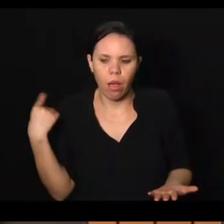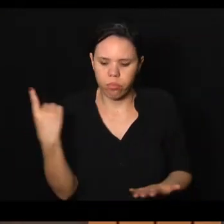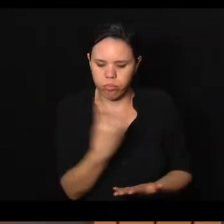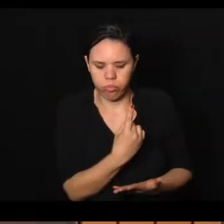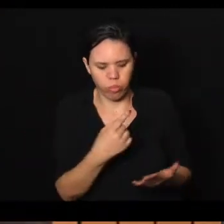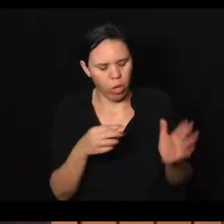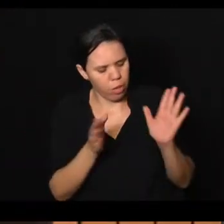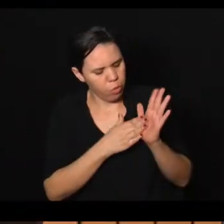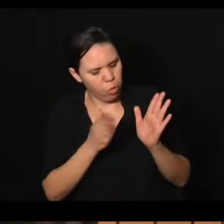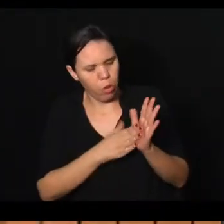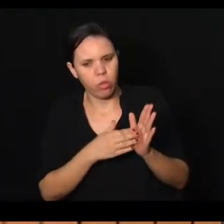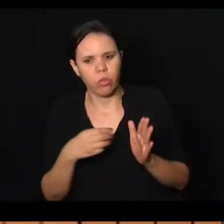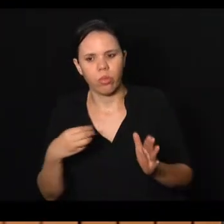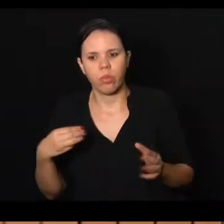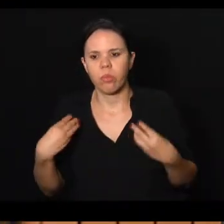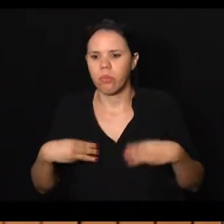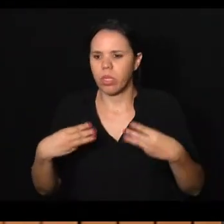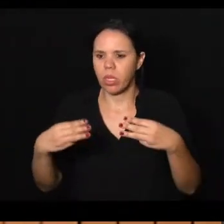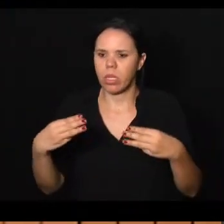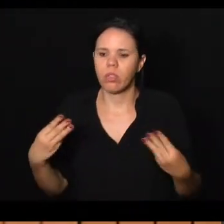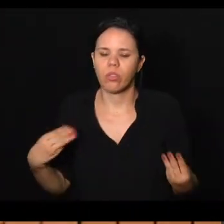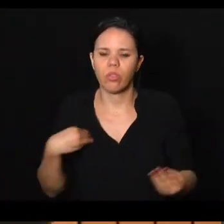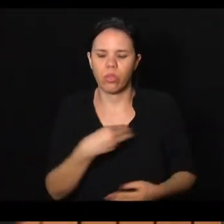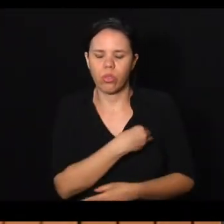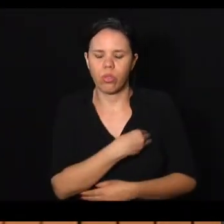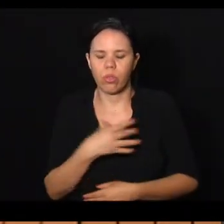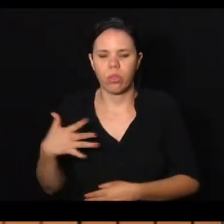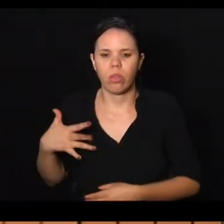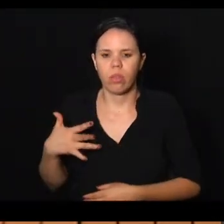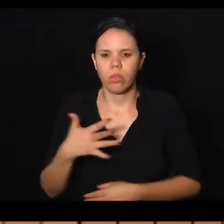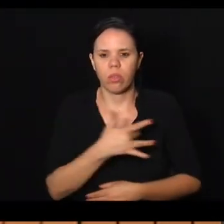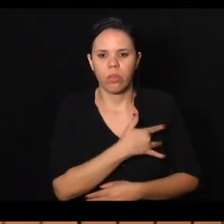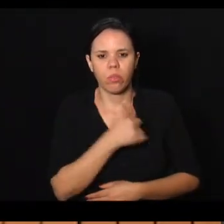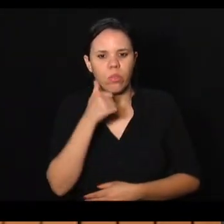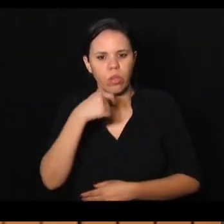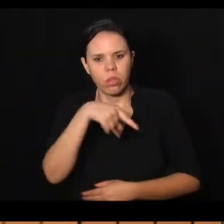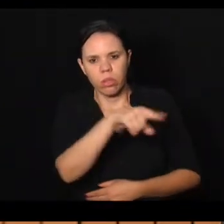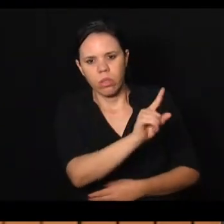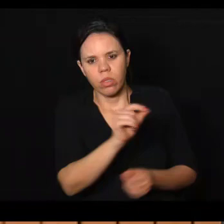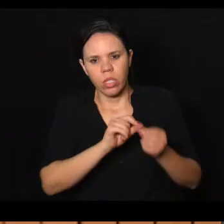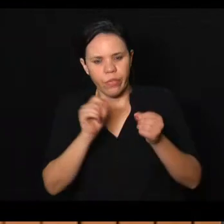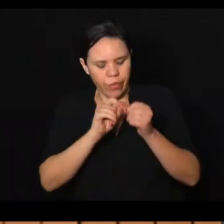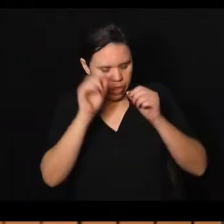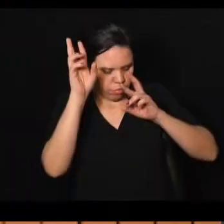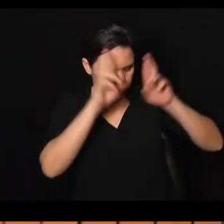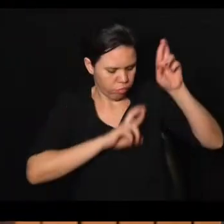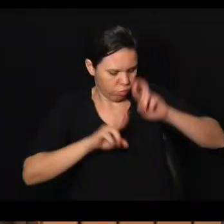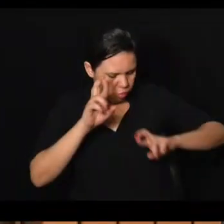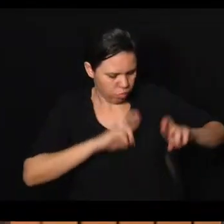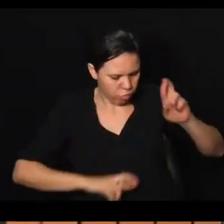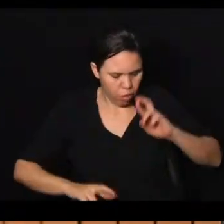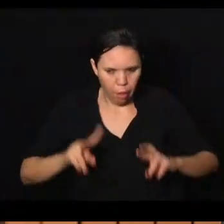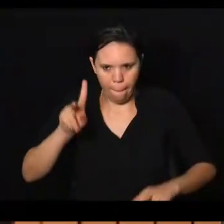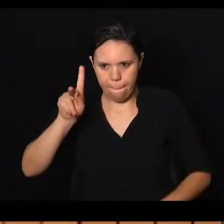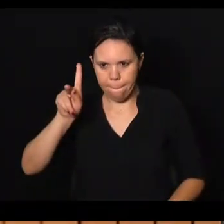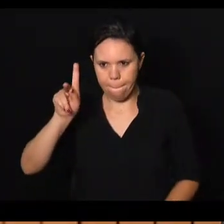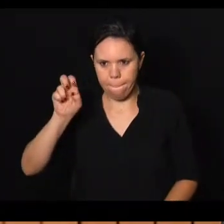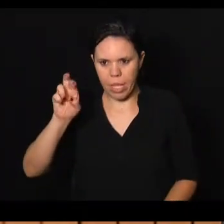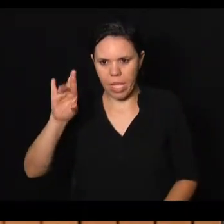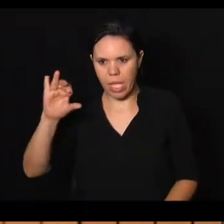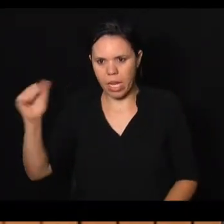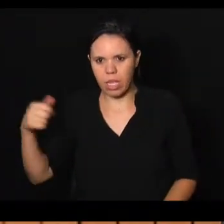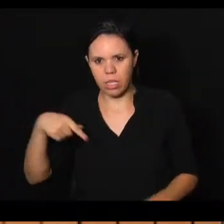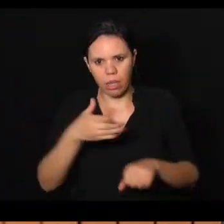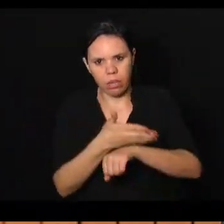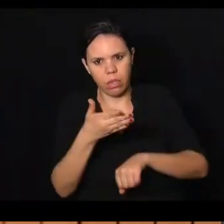nosso ministro da Saúde, com outros ministros, mulheres que não vão fazer a perícia, porque elas têm que entrar no